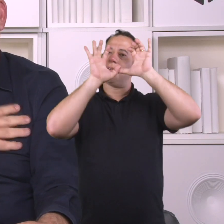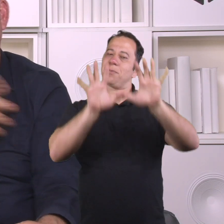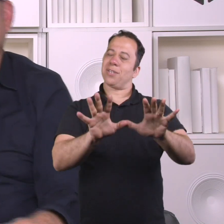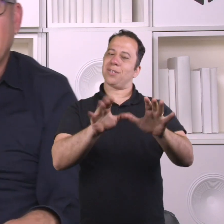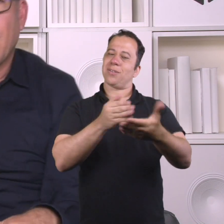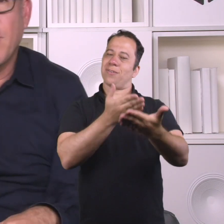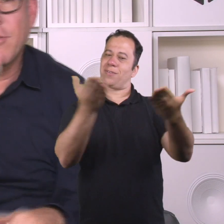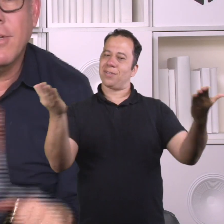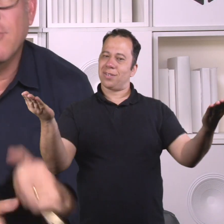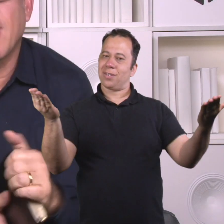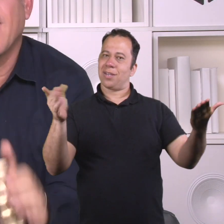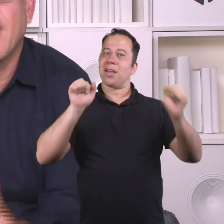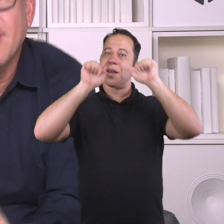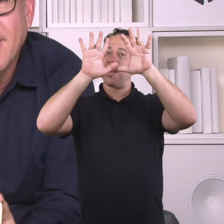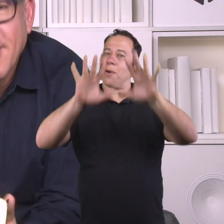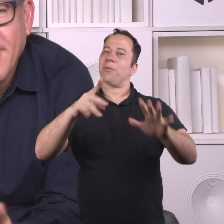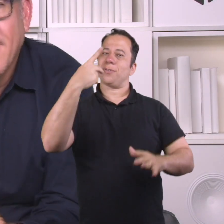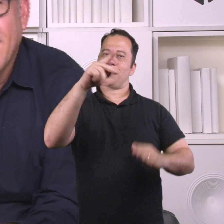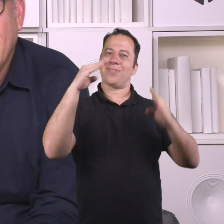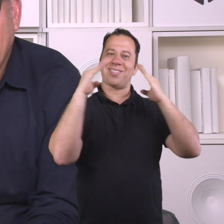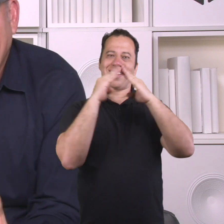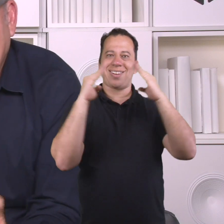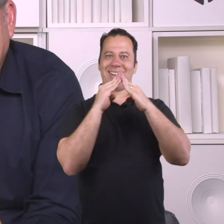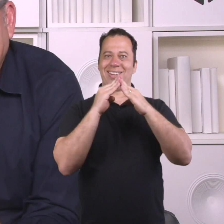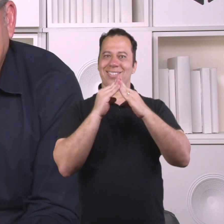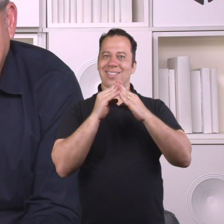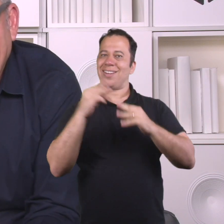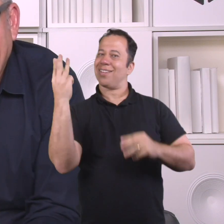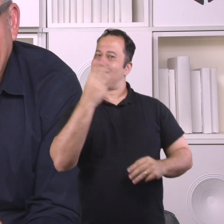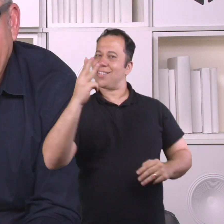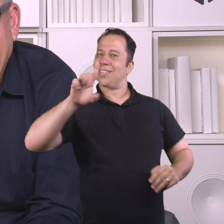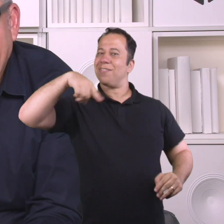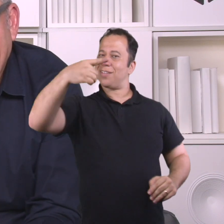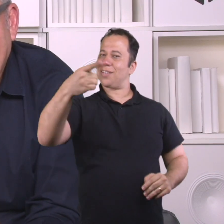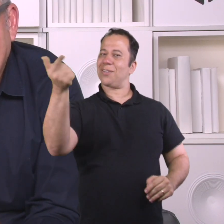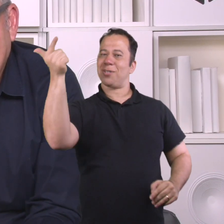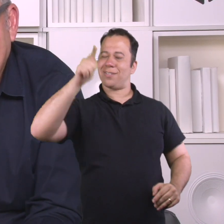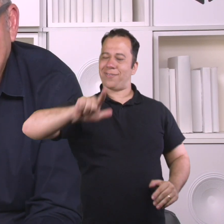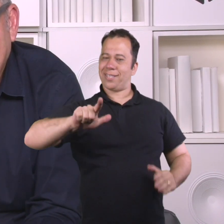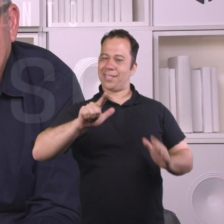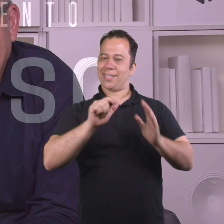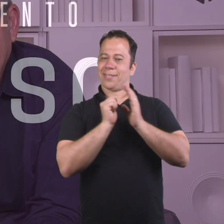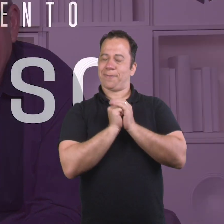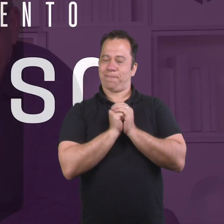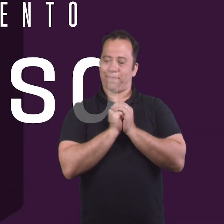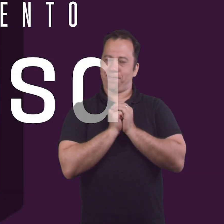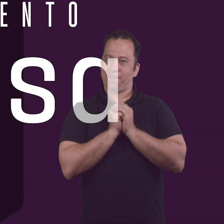a você, abençoe a sua casa e até quinta, se Deus quiser.